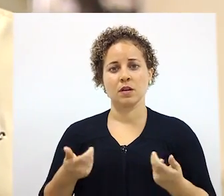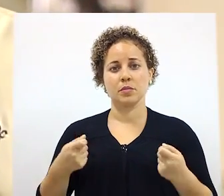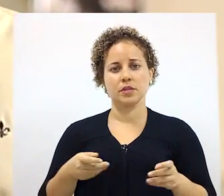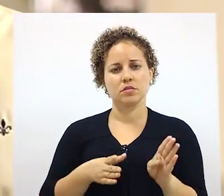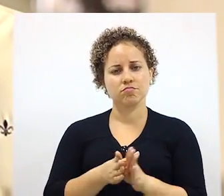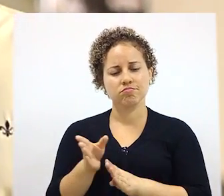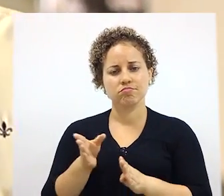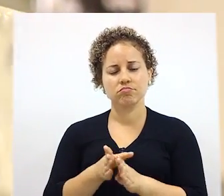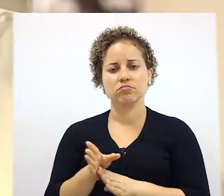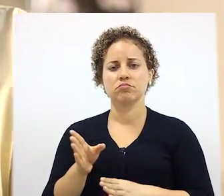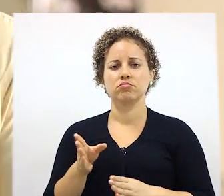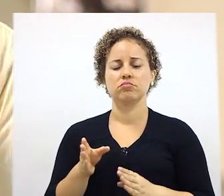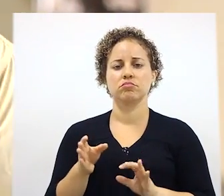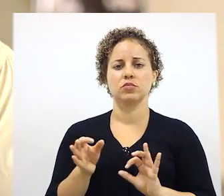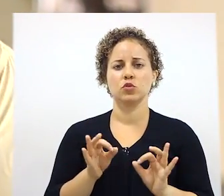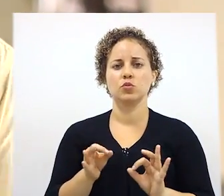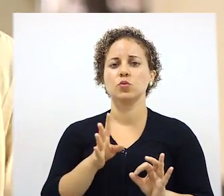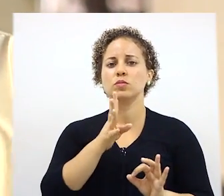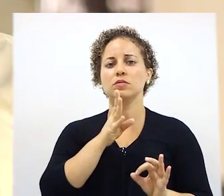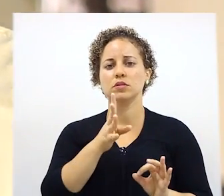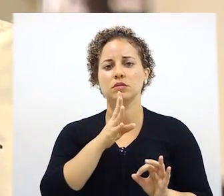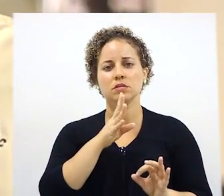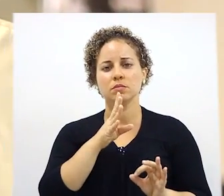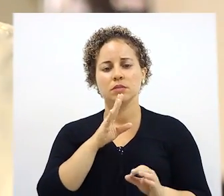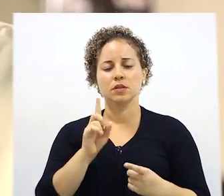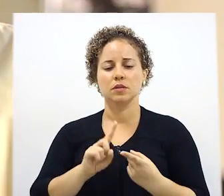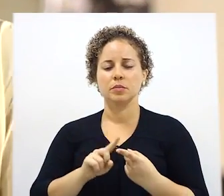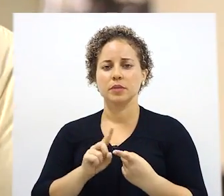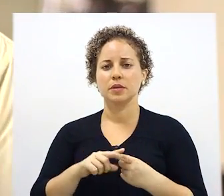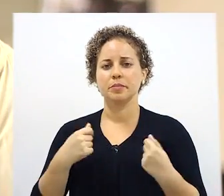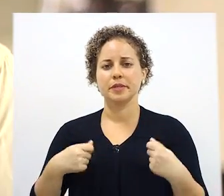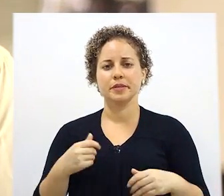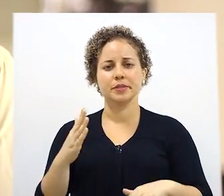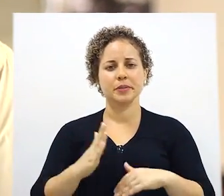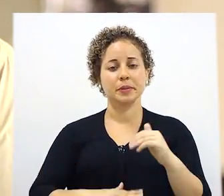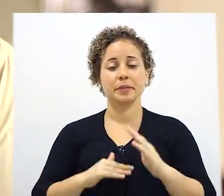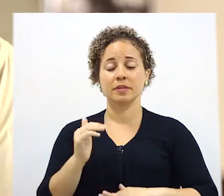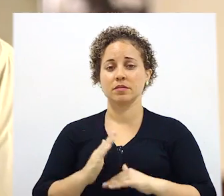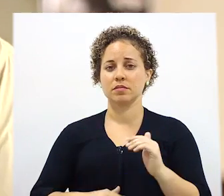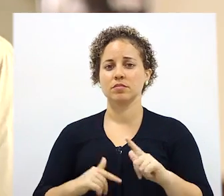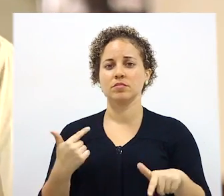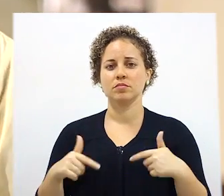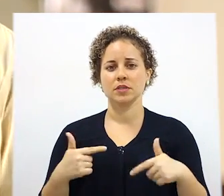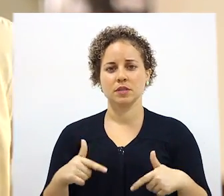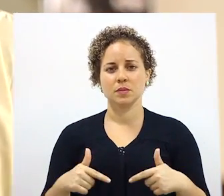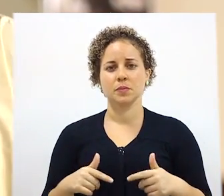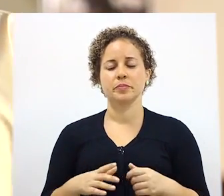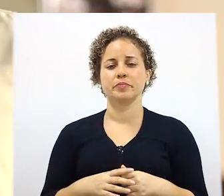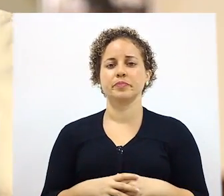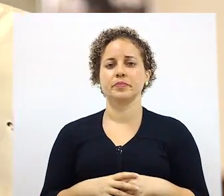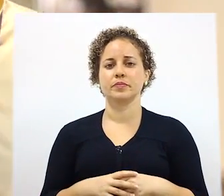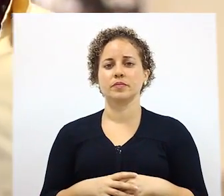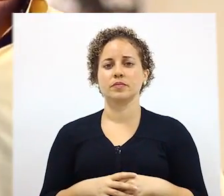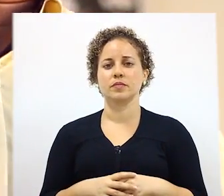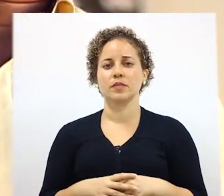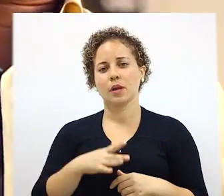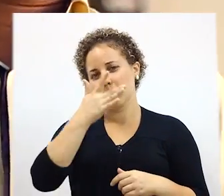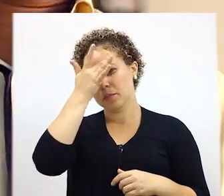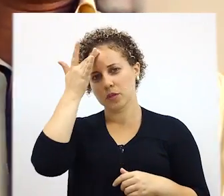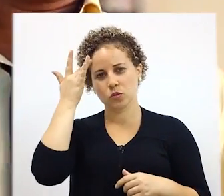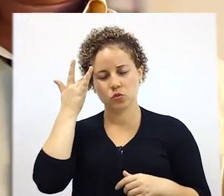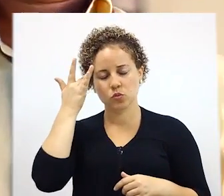para ele uma estrutura de conhecimento, ou seja, eu tenho que capacitar o trabalhador. Então, esse trabalhador que passar por